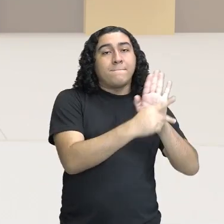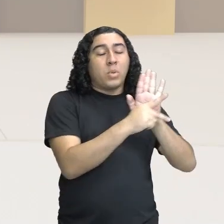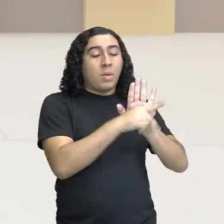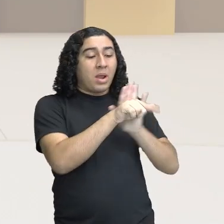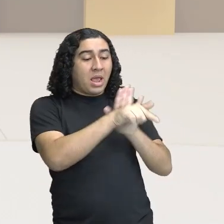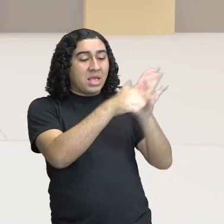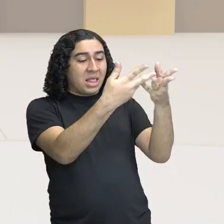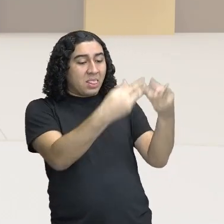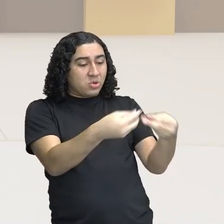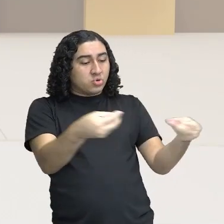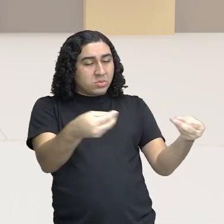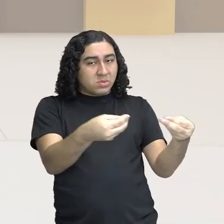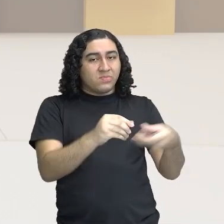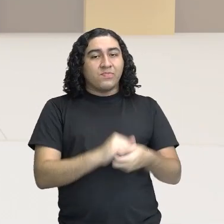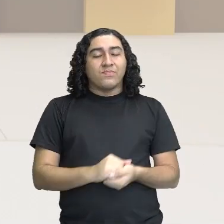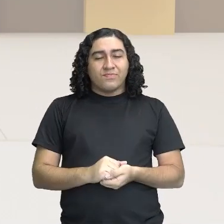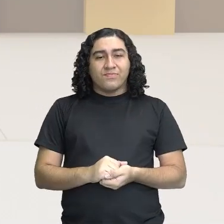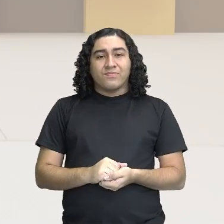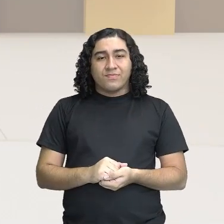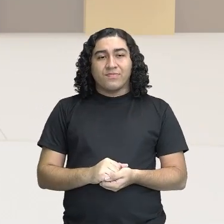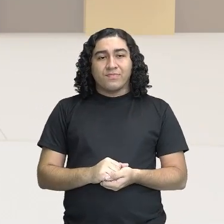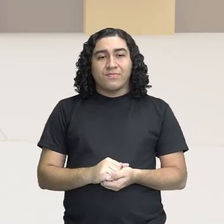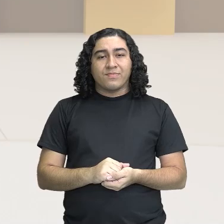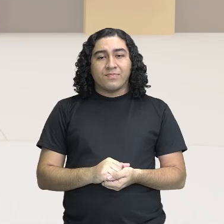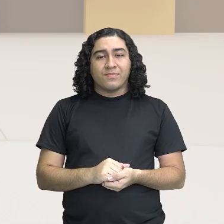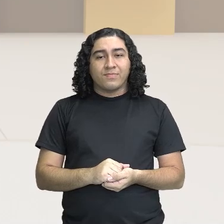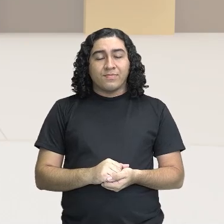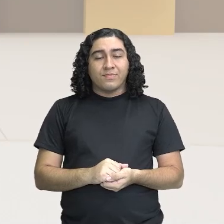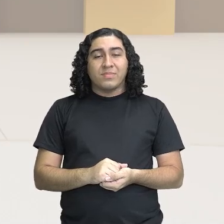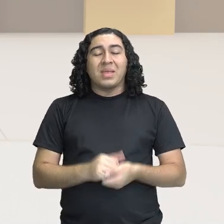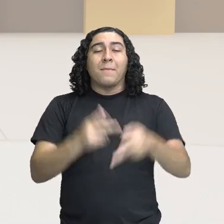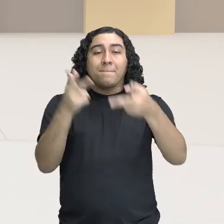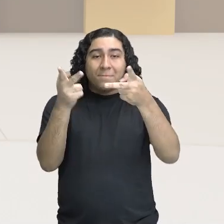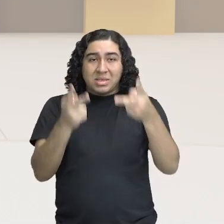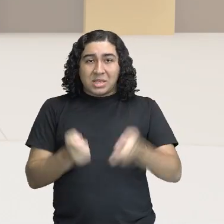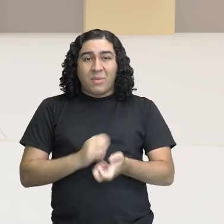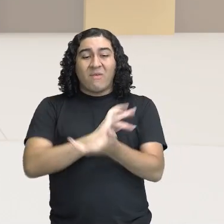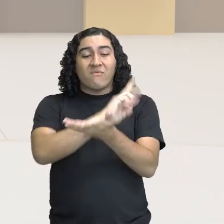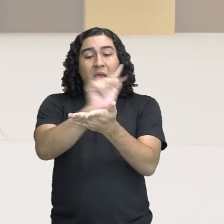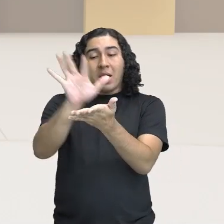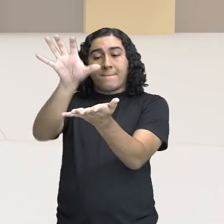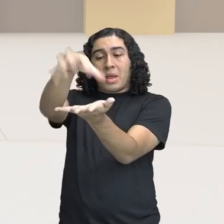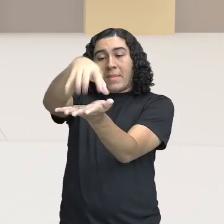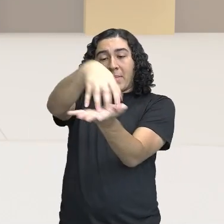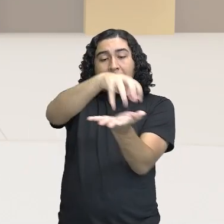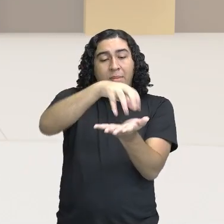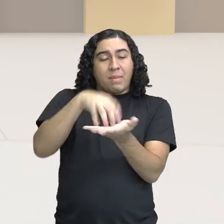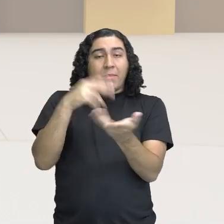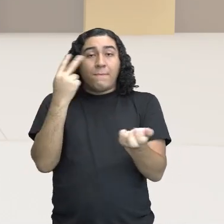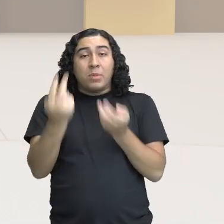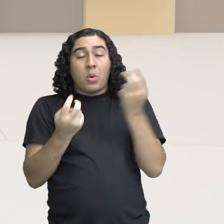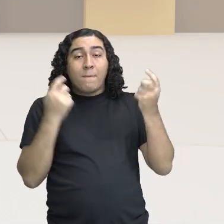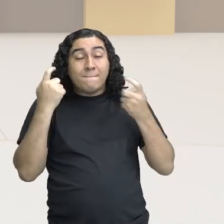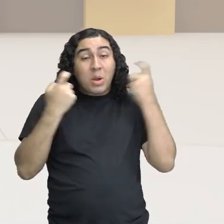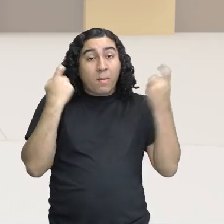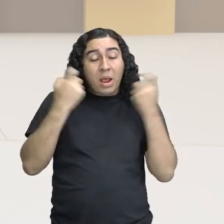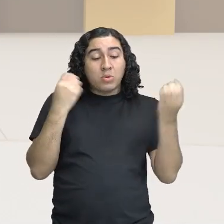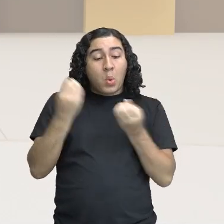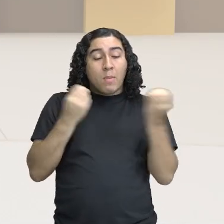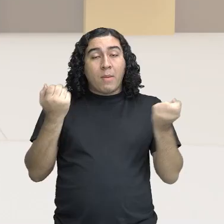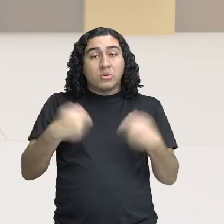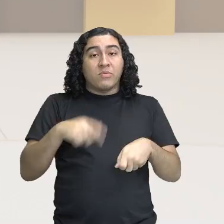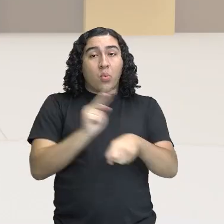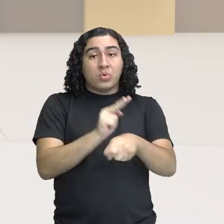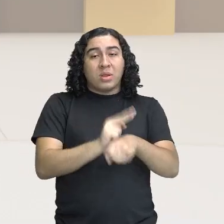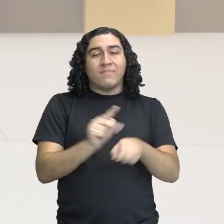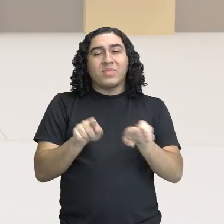destruição. Então, percebo que são várias ferramentas, várias organizações preocupadas com essa conservação. Exatamente. E nós temos